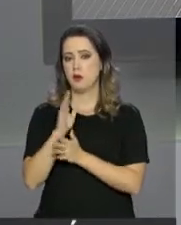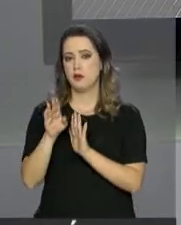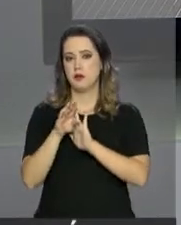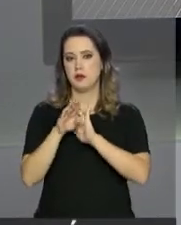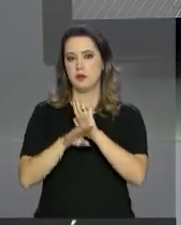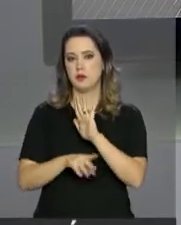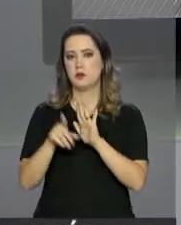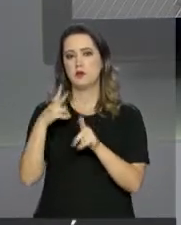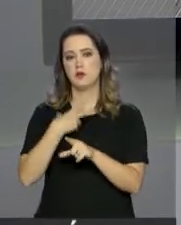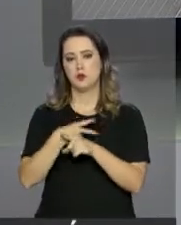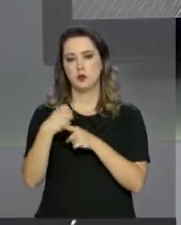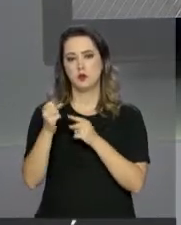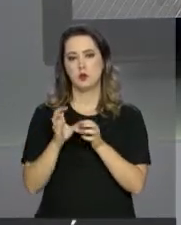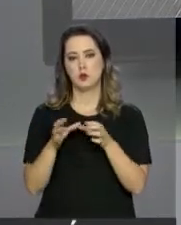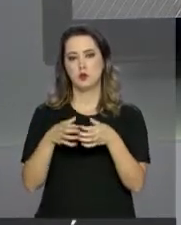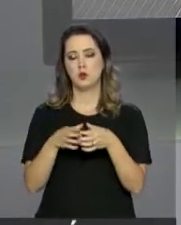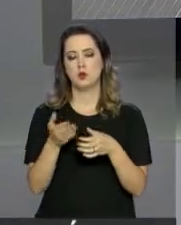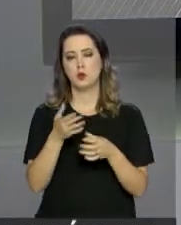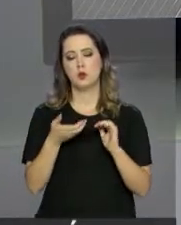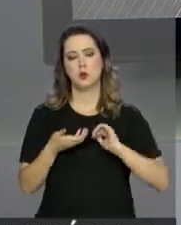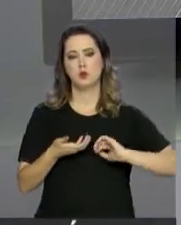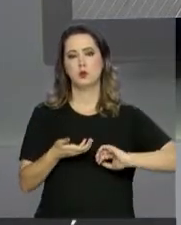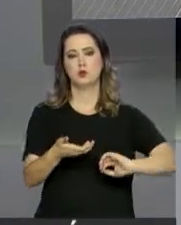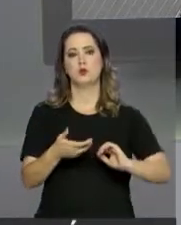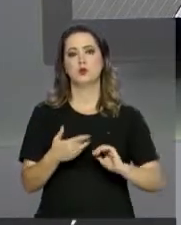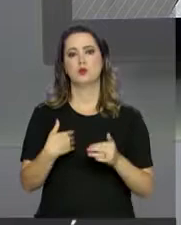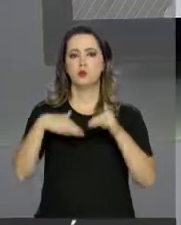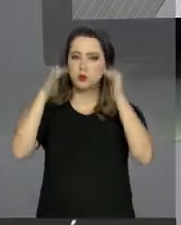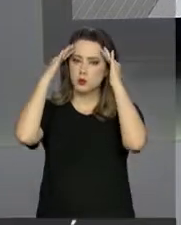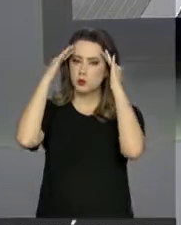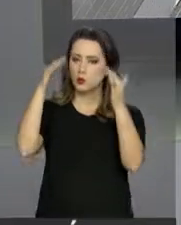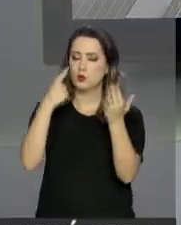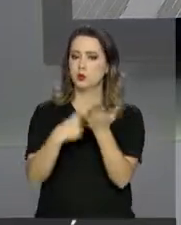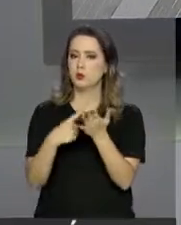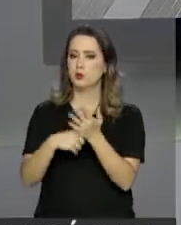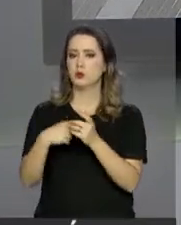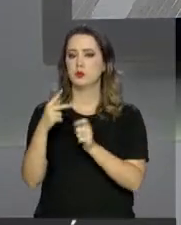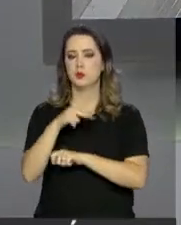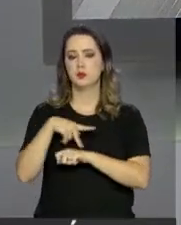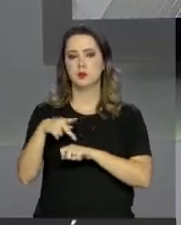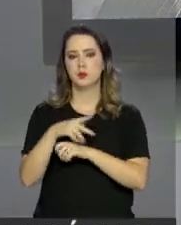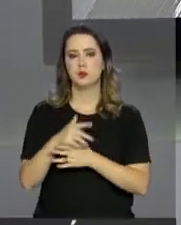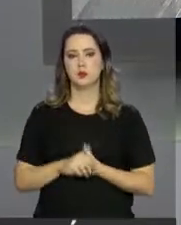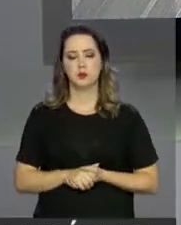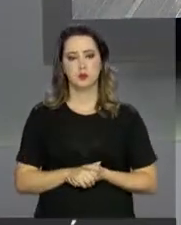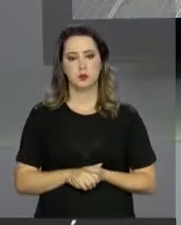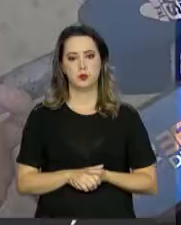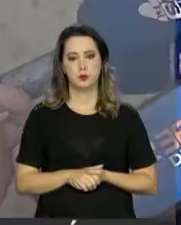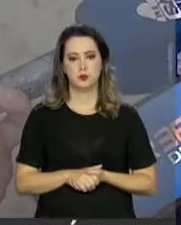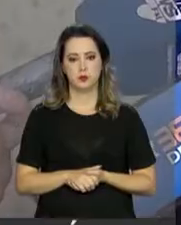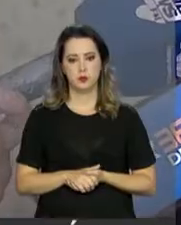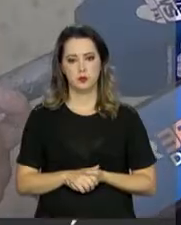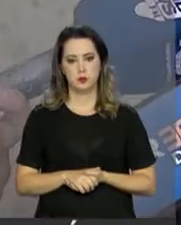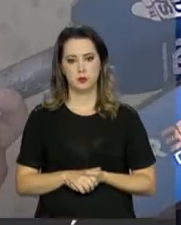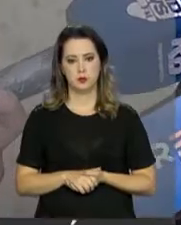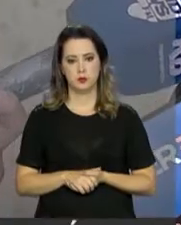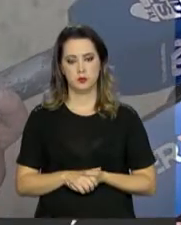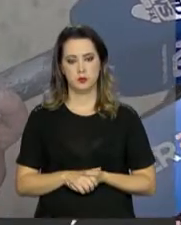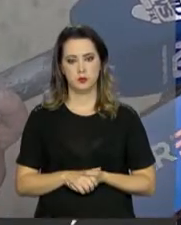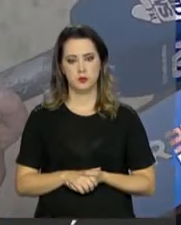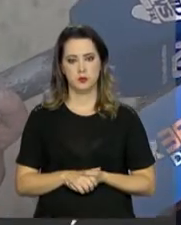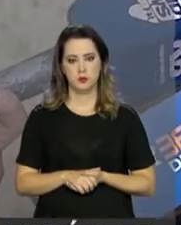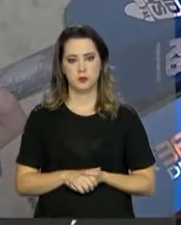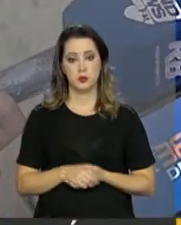foi uma vitória da base aliada no congresso e honra os compromissos do país este